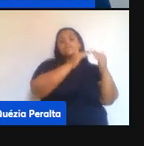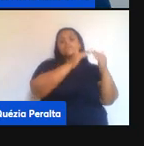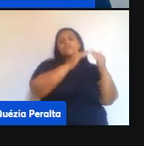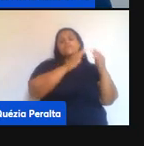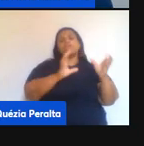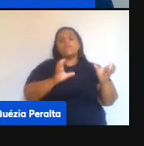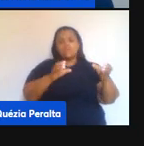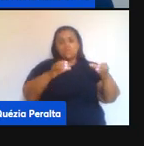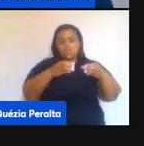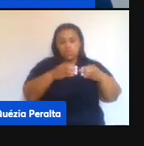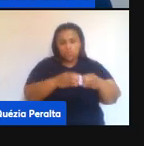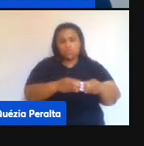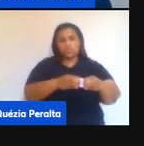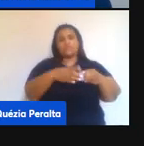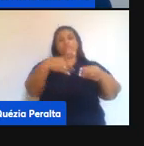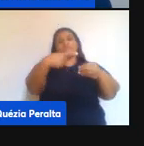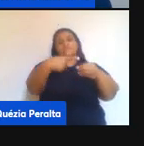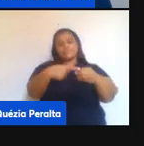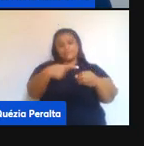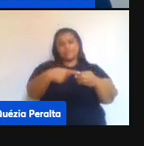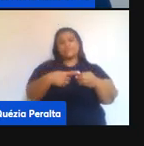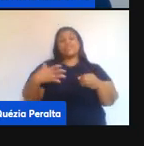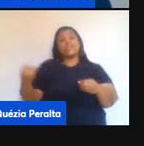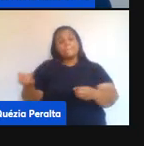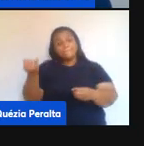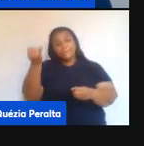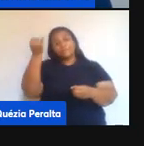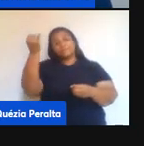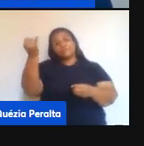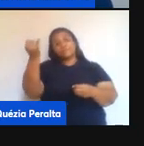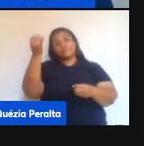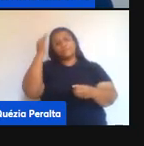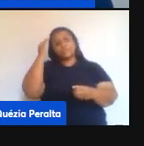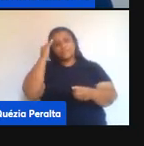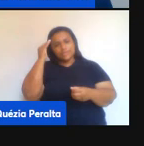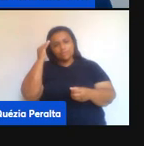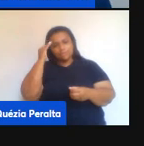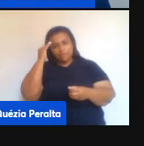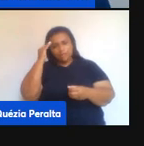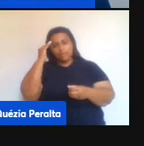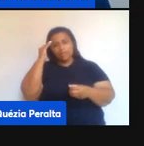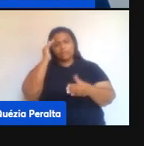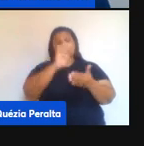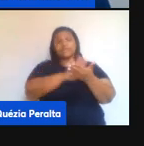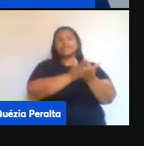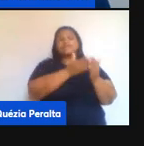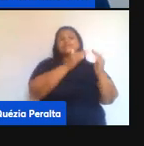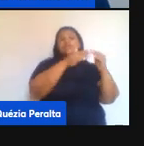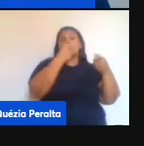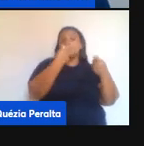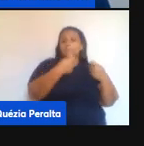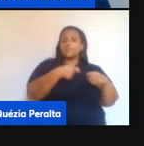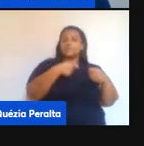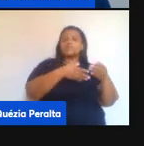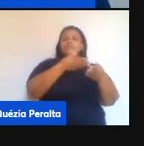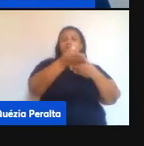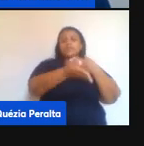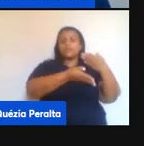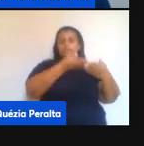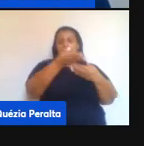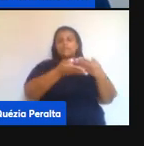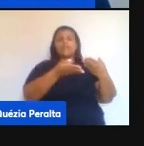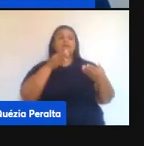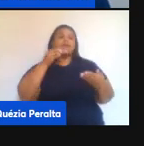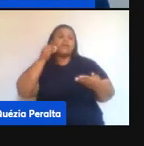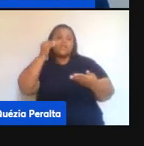É fundamental que nós compreendamos que a escola precisa ser uma experiência de